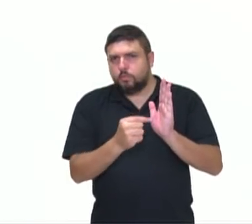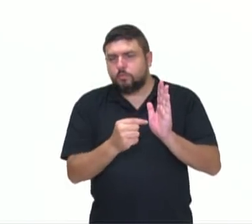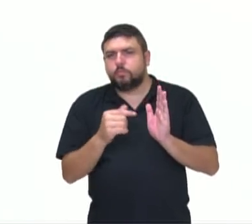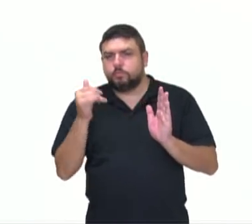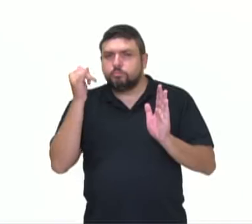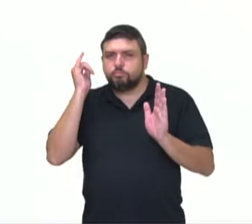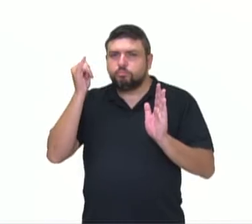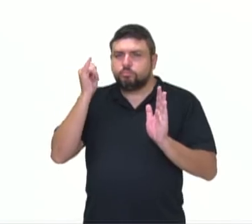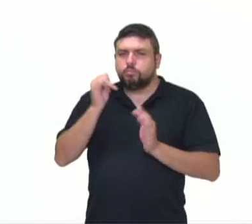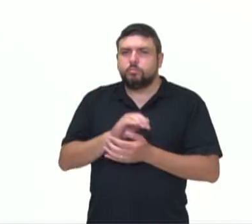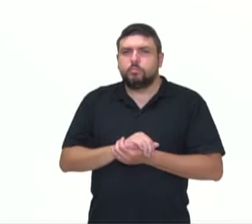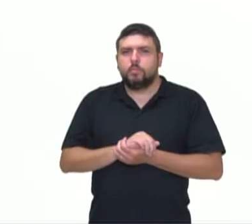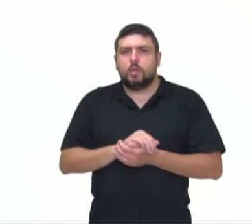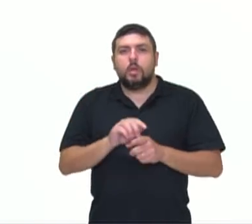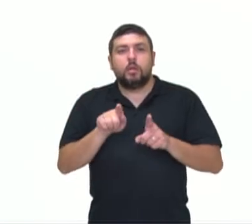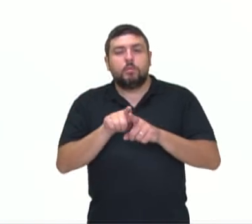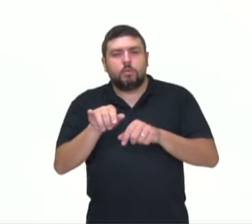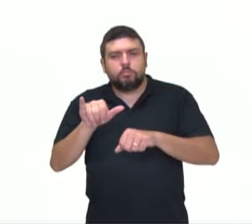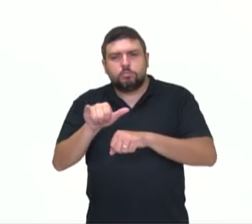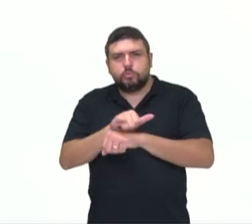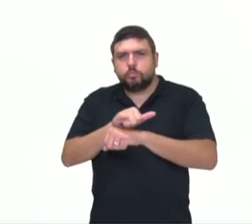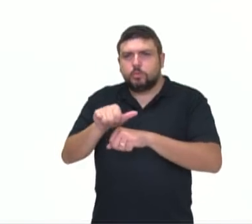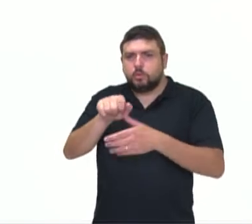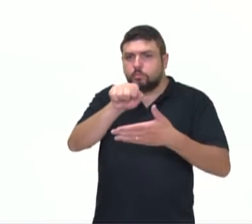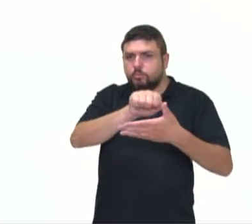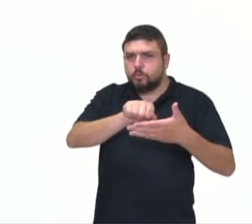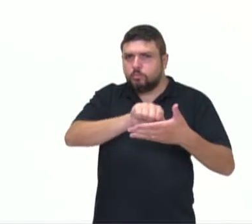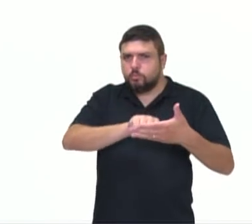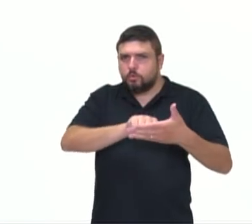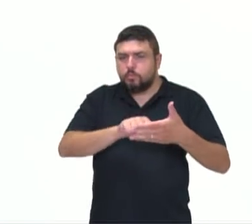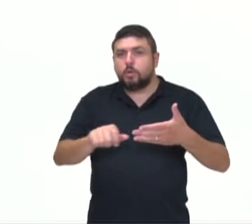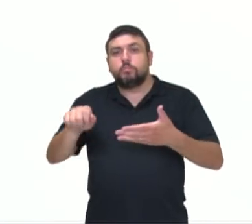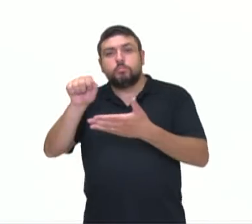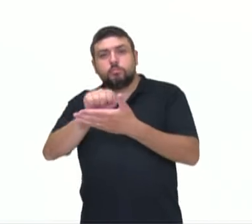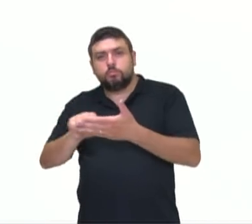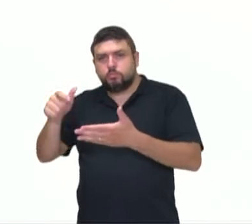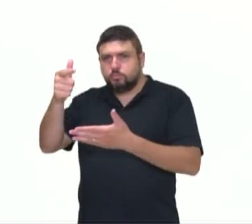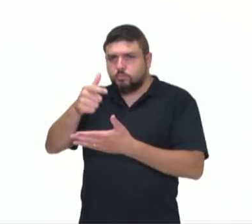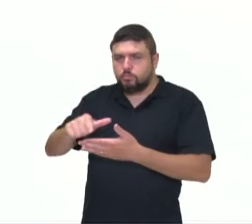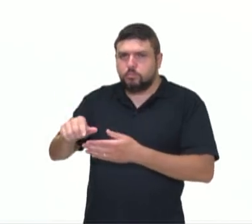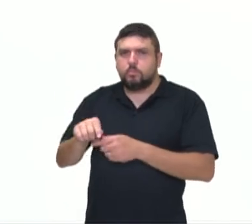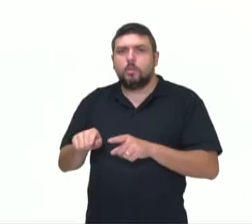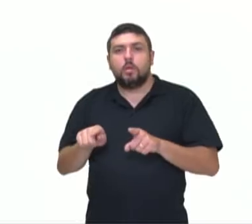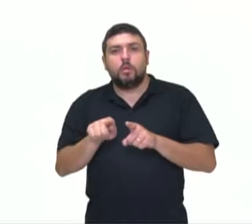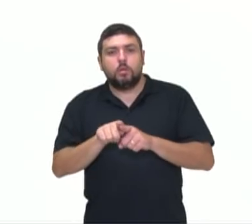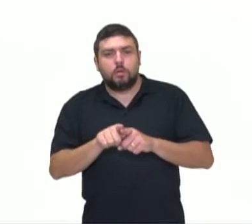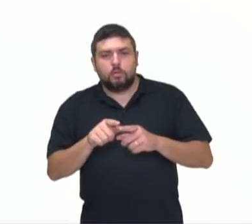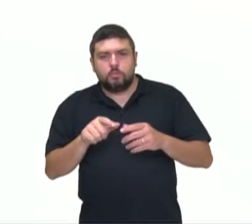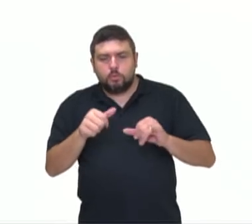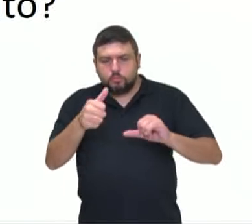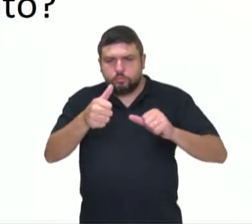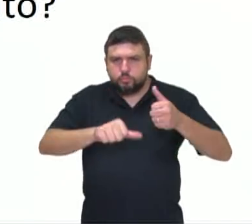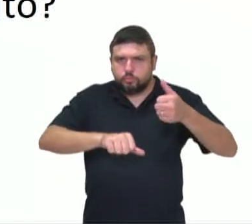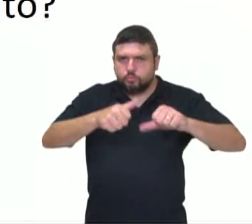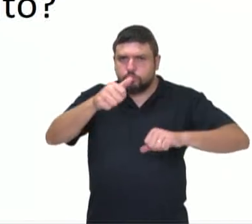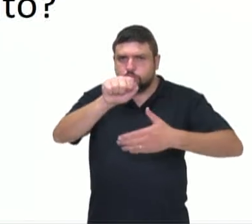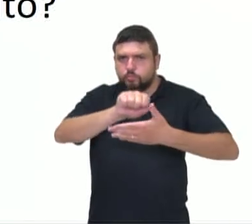reconhecer estratégias de escrita e reescrita, fazer a autoavaliação de sua produção.